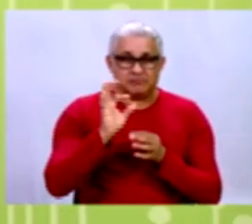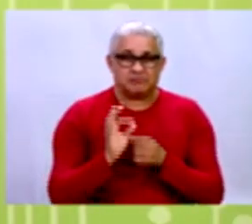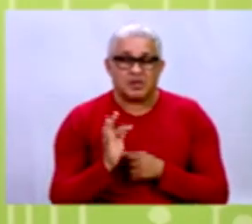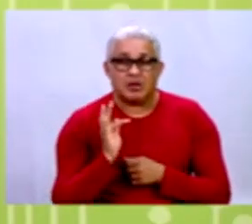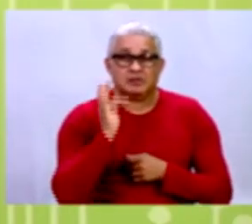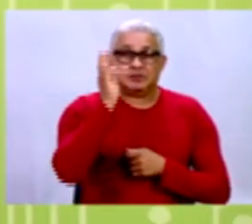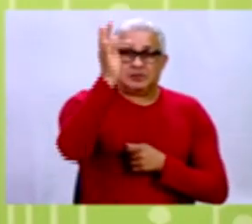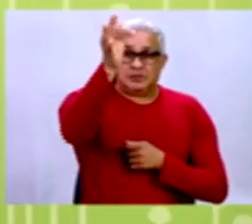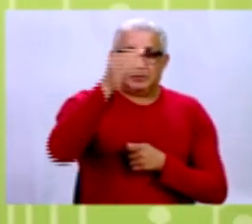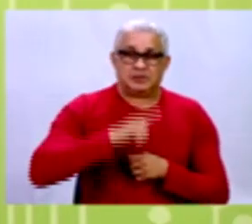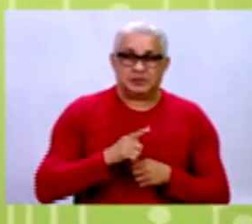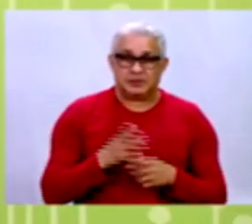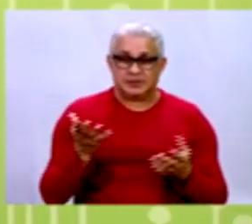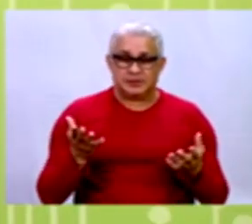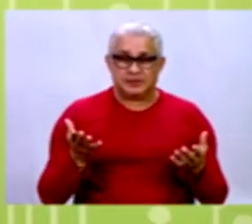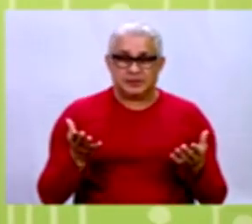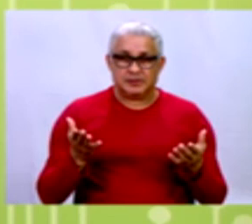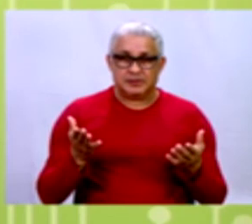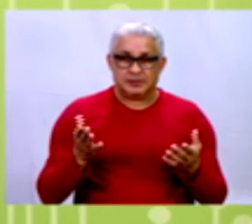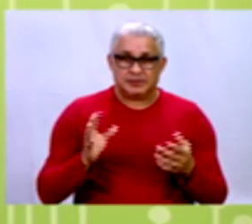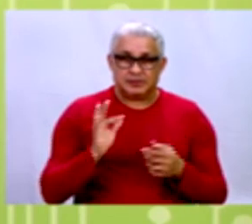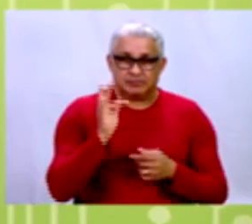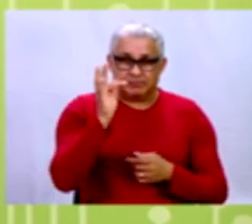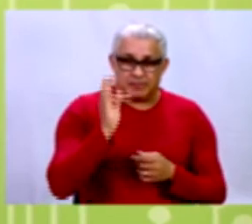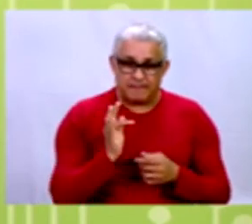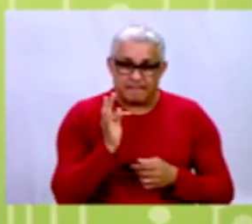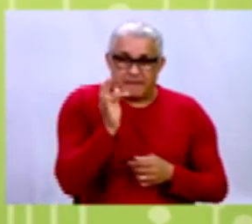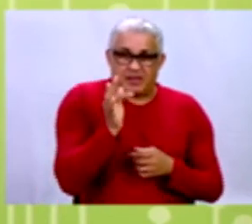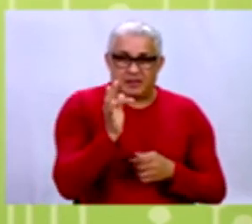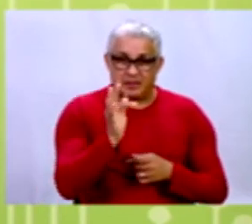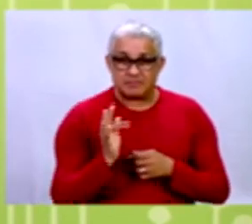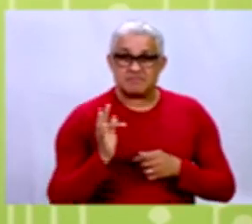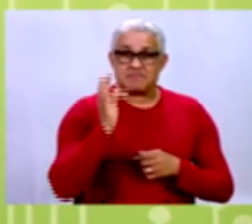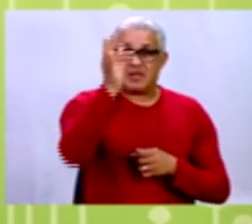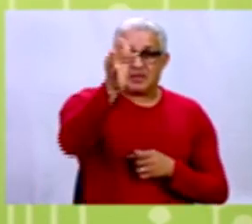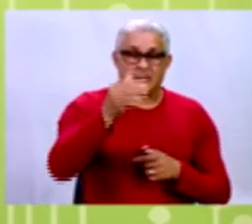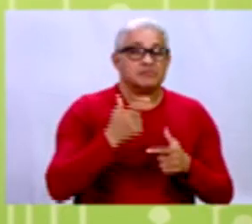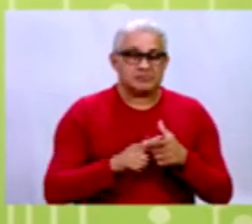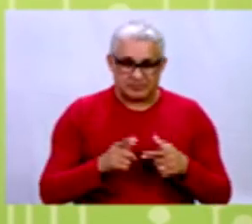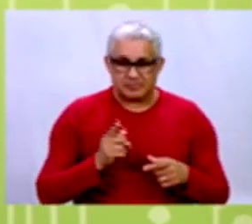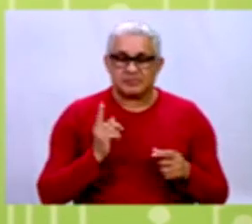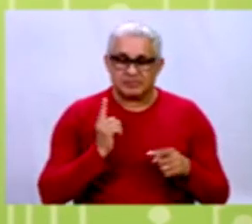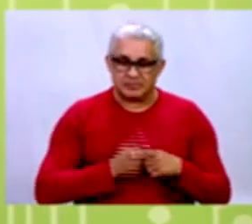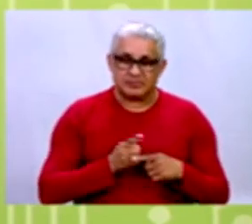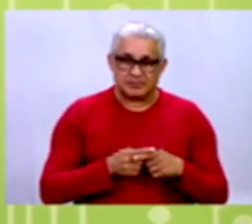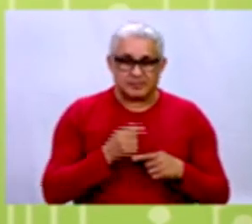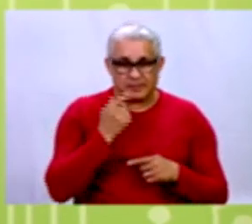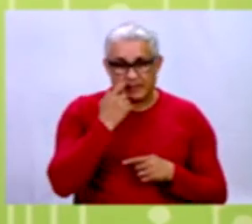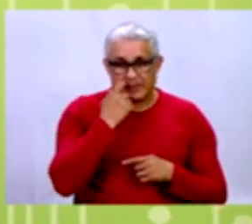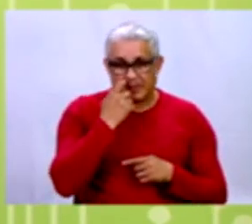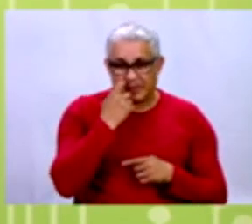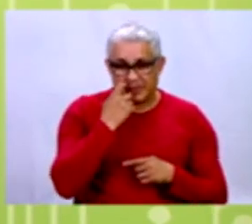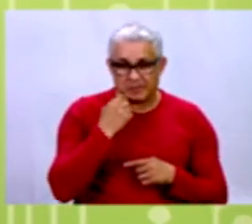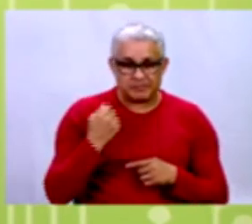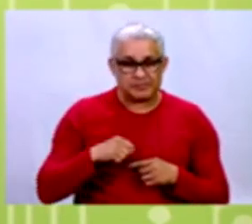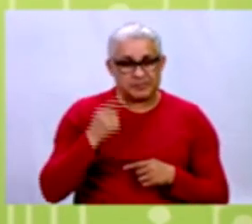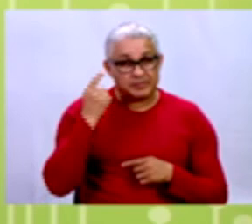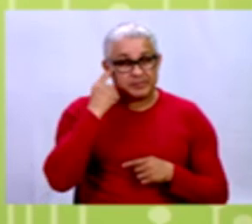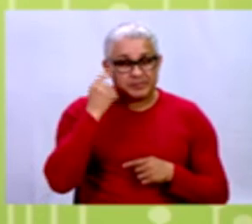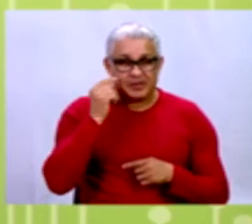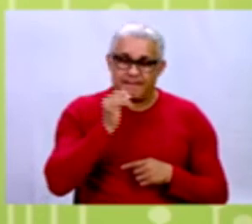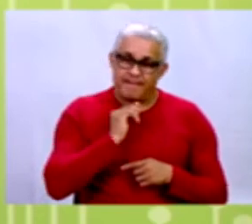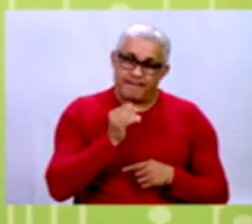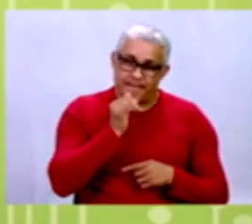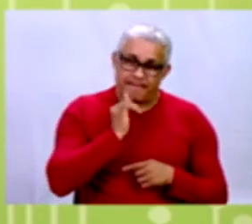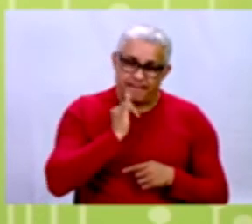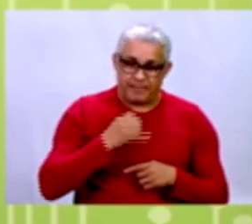As pessoas têm muita mania de pensar em curto prazo, né? Isso é realmente um problema. Por quê? A gente tem que pensar, por exemplo, quem